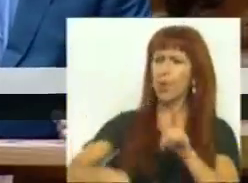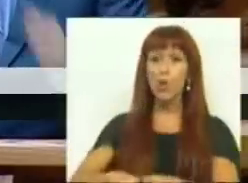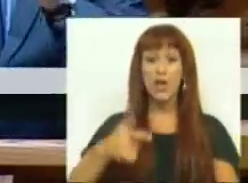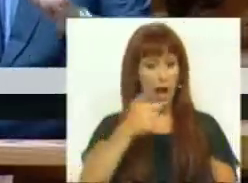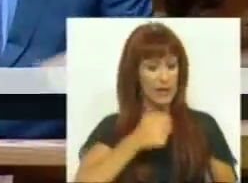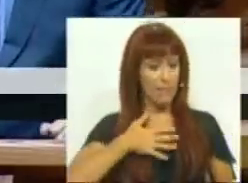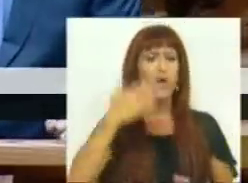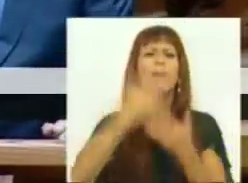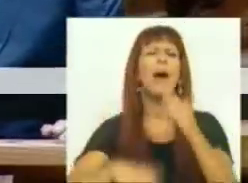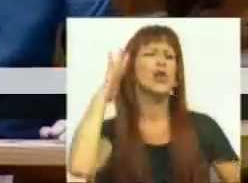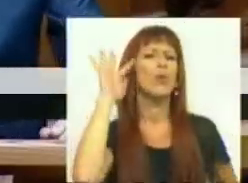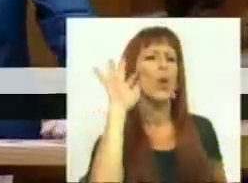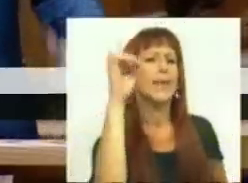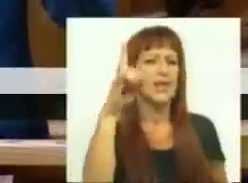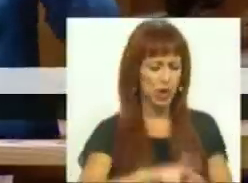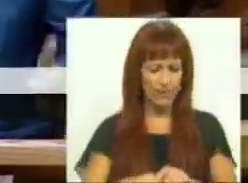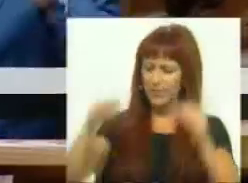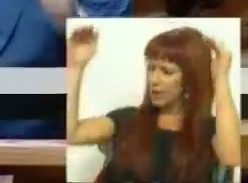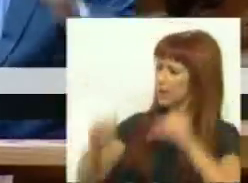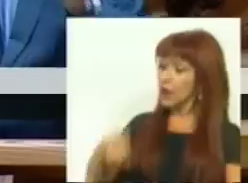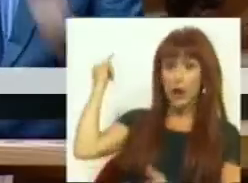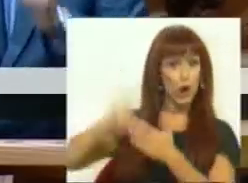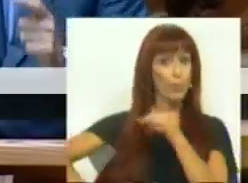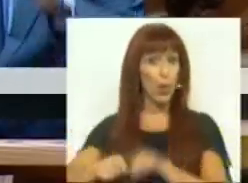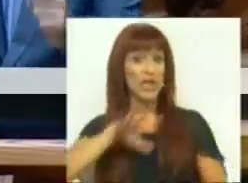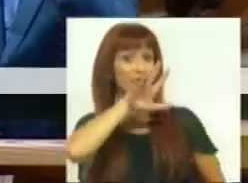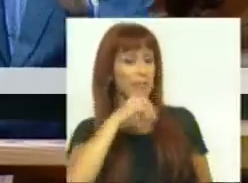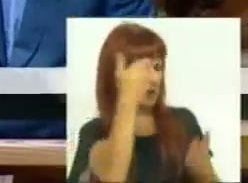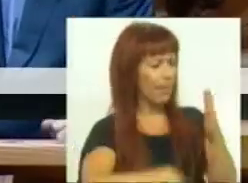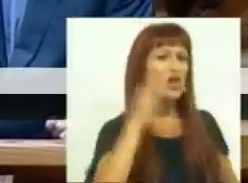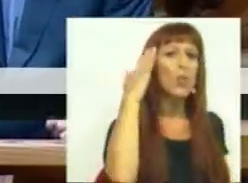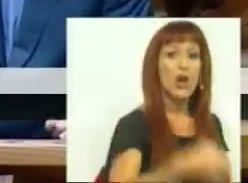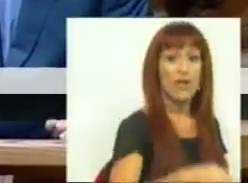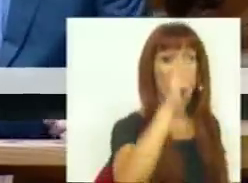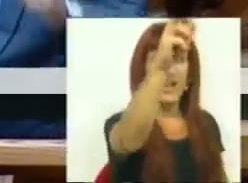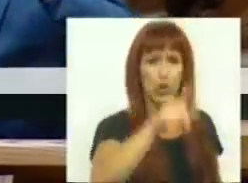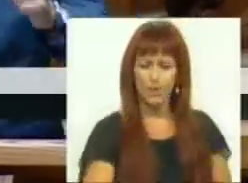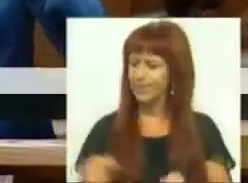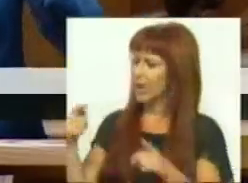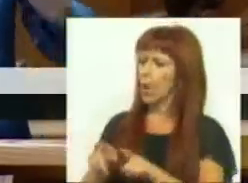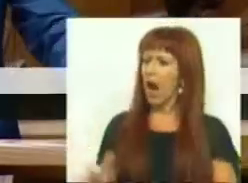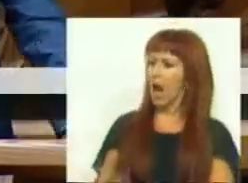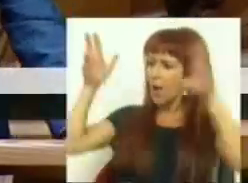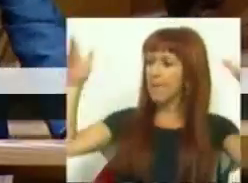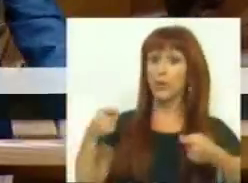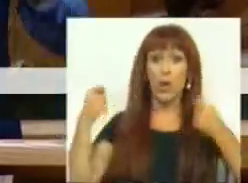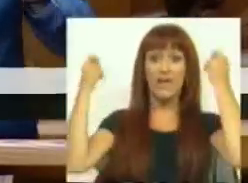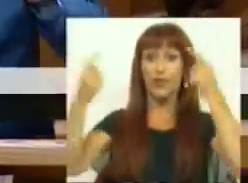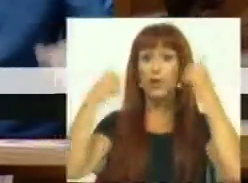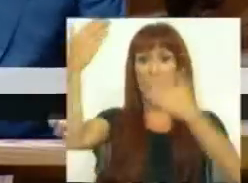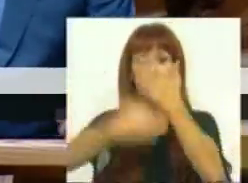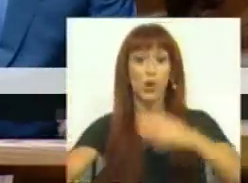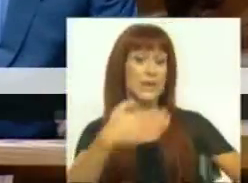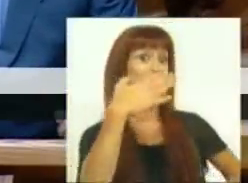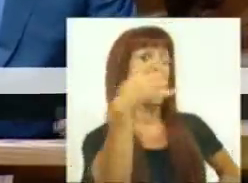as empresas, página 46. Haverá redução de impostos para as famílias, página 93. Haverá um aumento do investimento público,